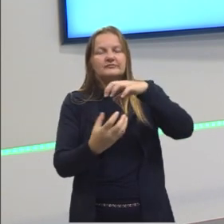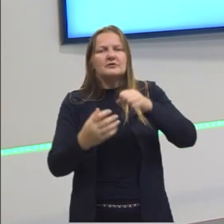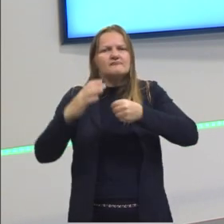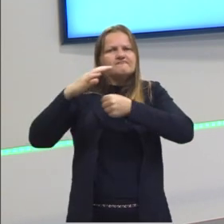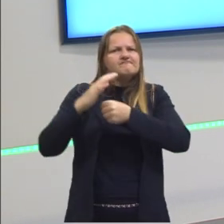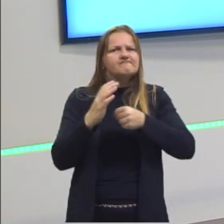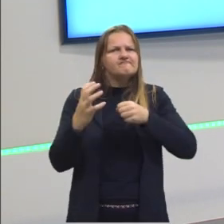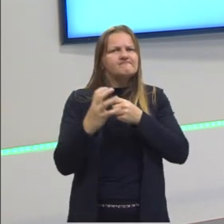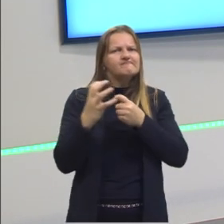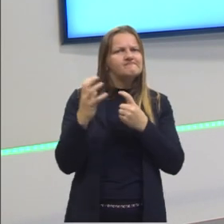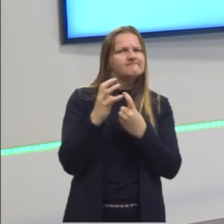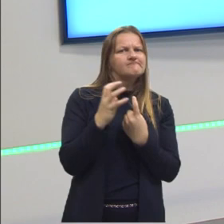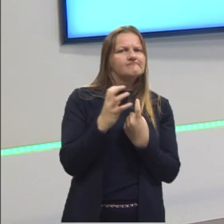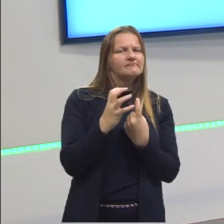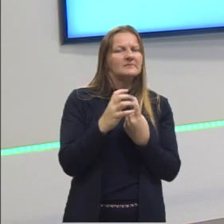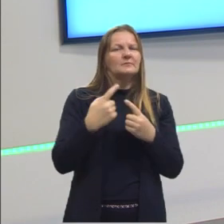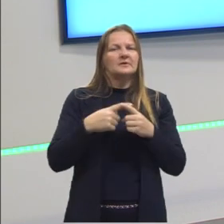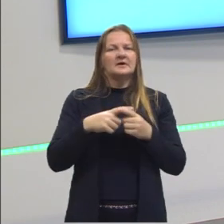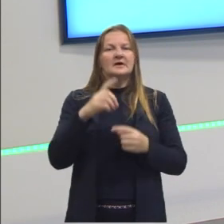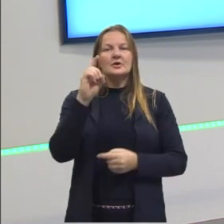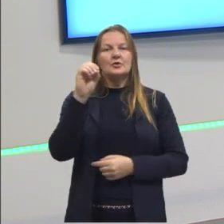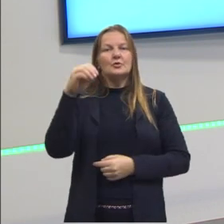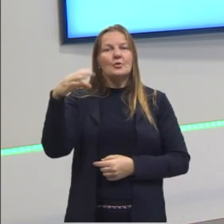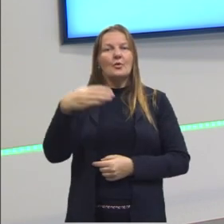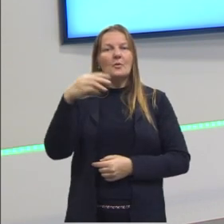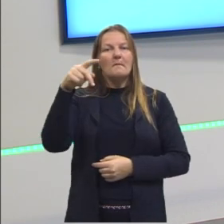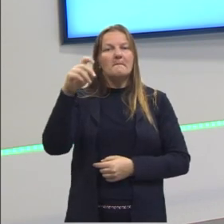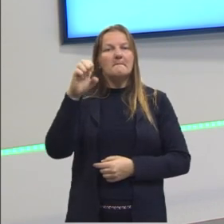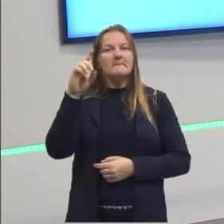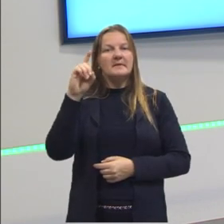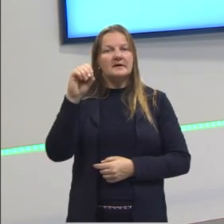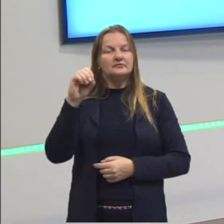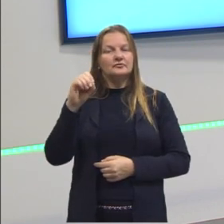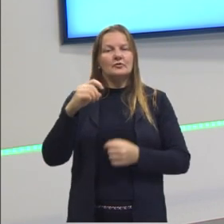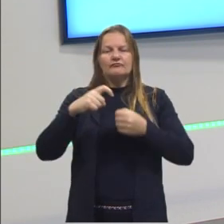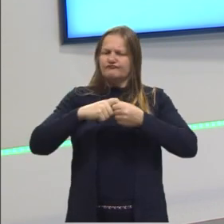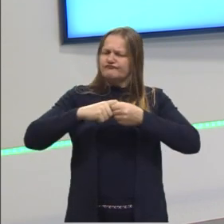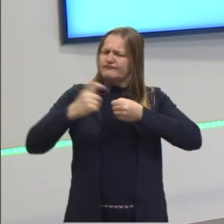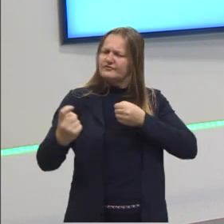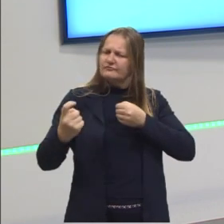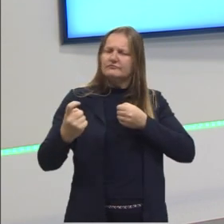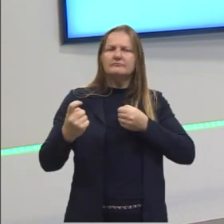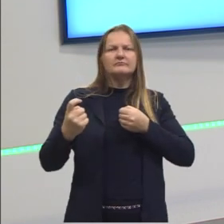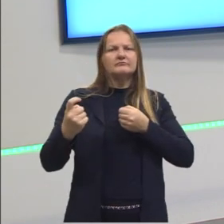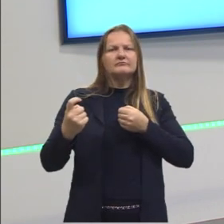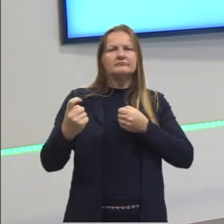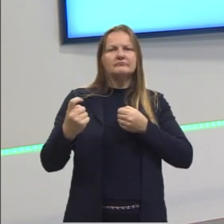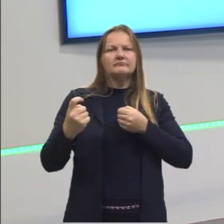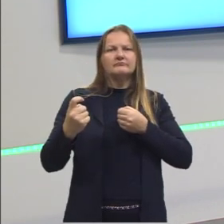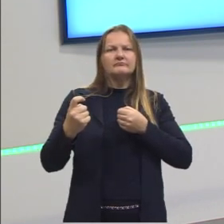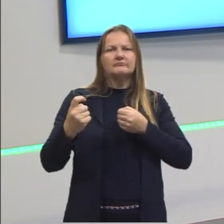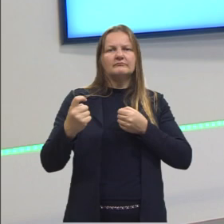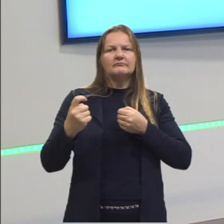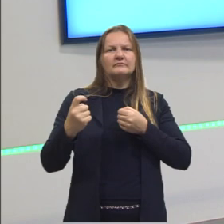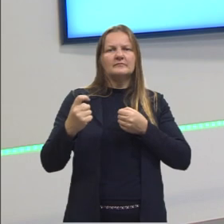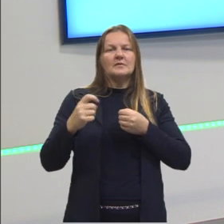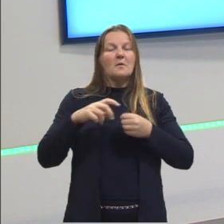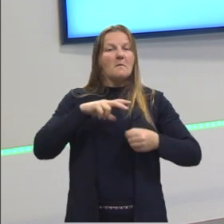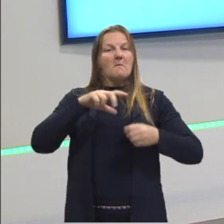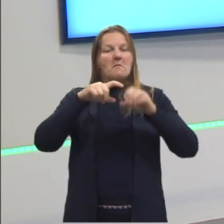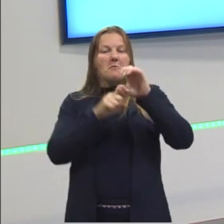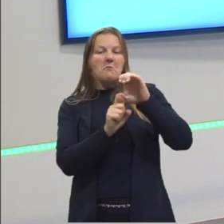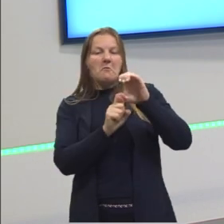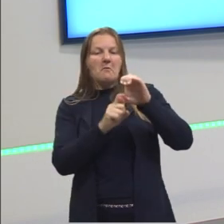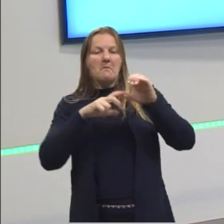pressão para que Dom Pedro primeiro rompesse com Portugal e declarasse então que o Brasil era um país